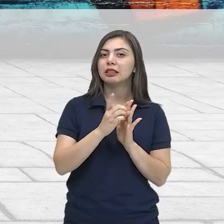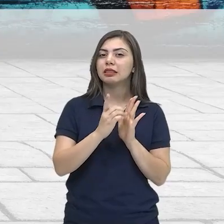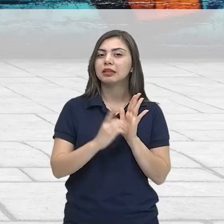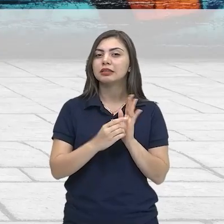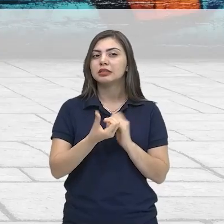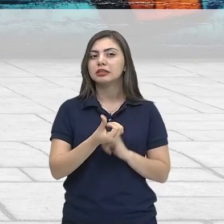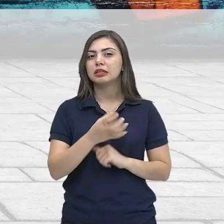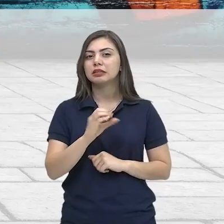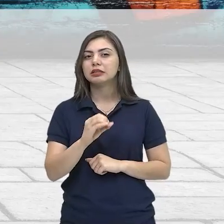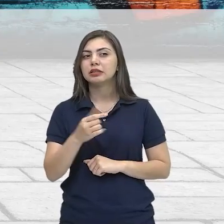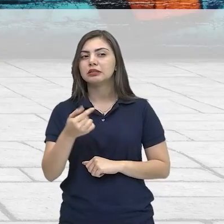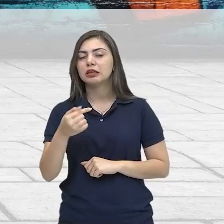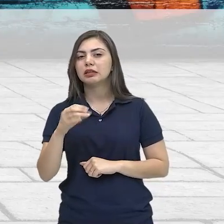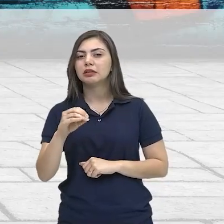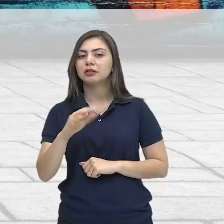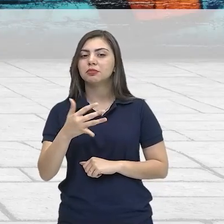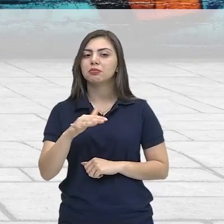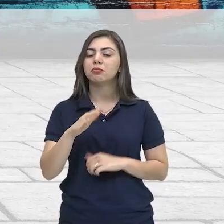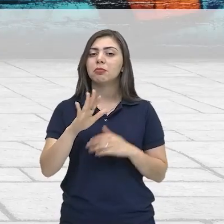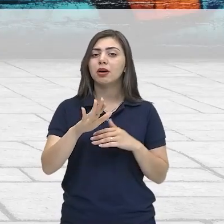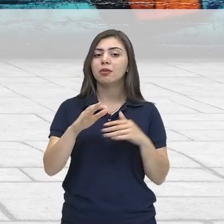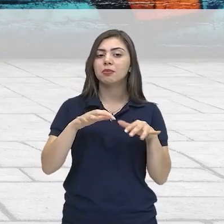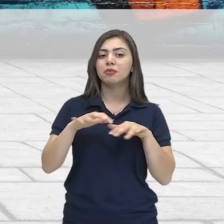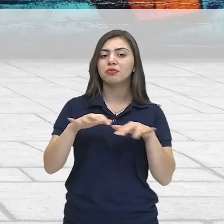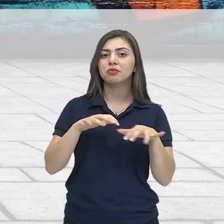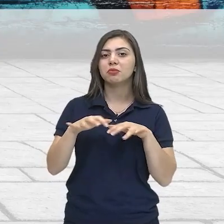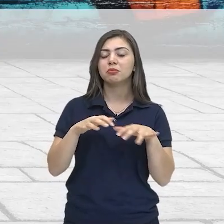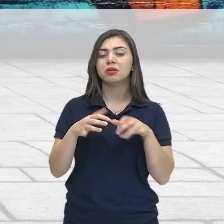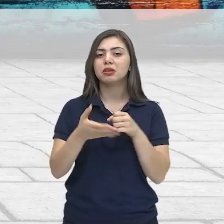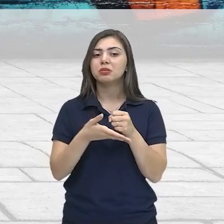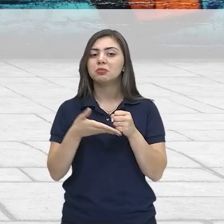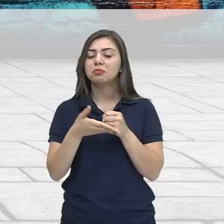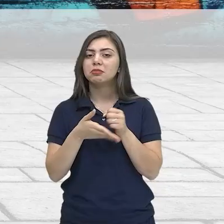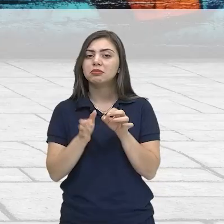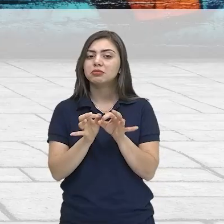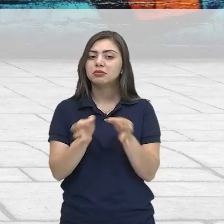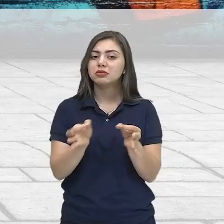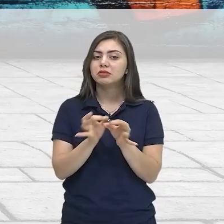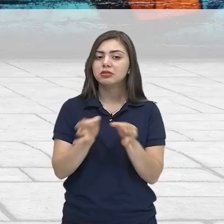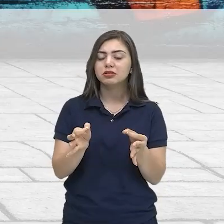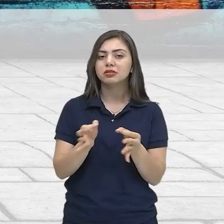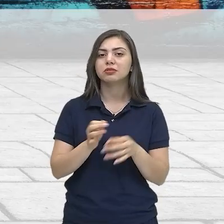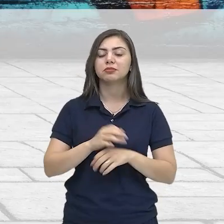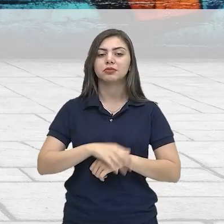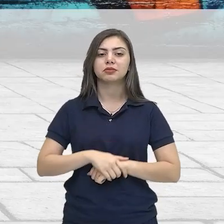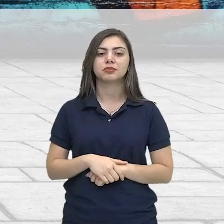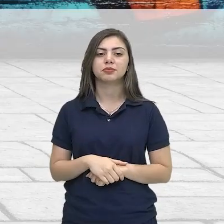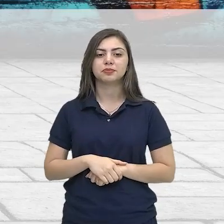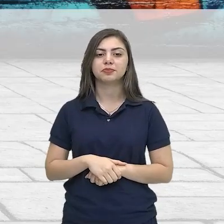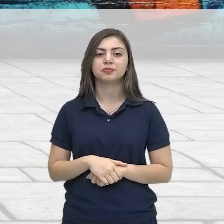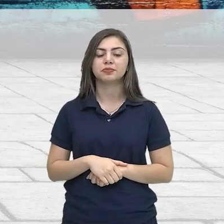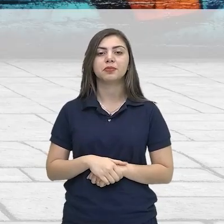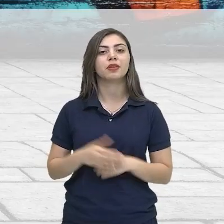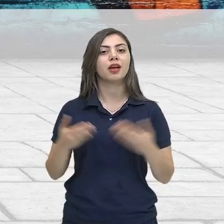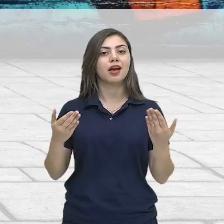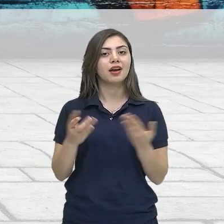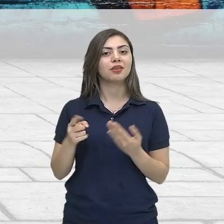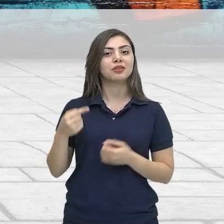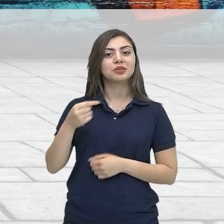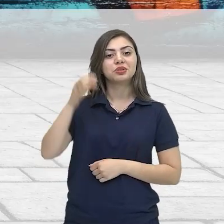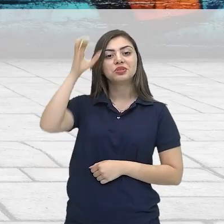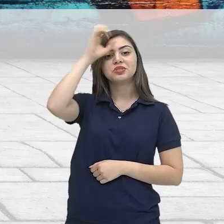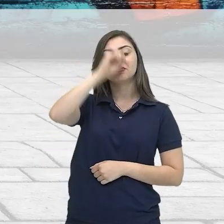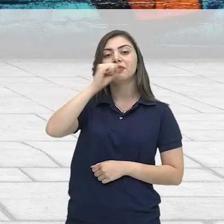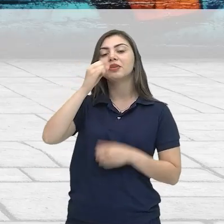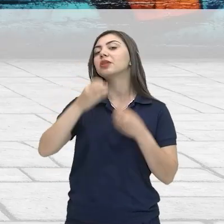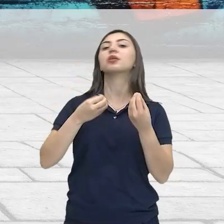que foram criados em rodas culturais e em si movimentos sociais. Então agora a gente vai aprender o quê? Top